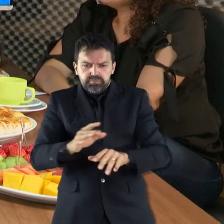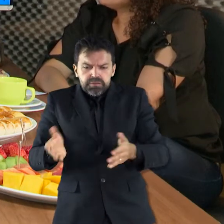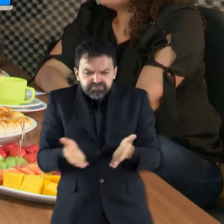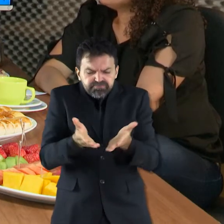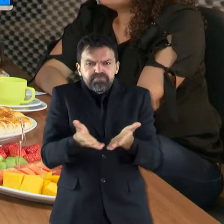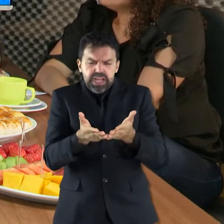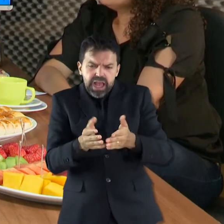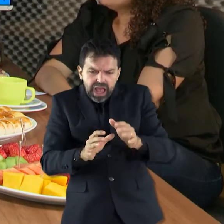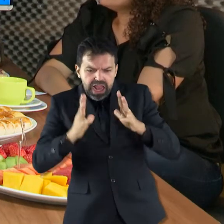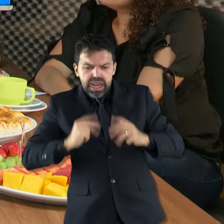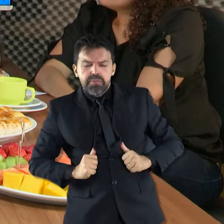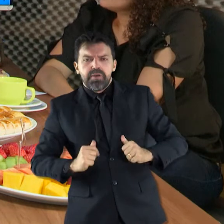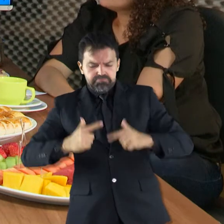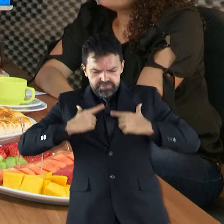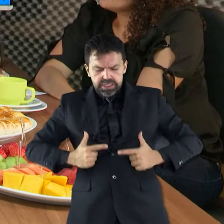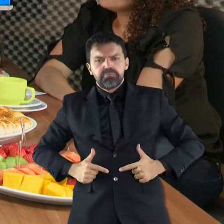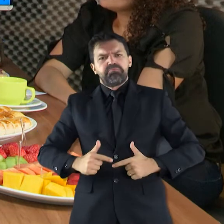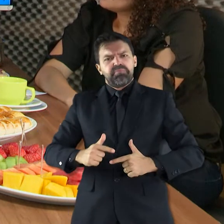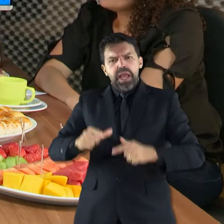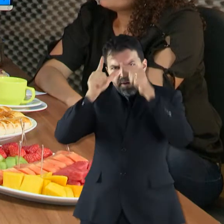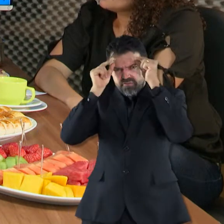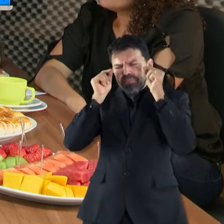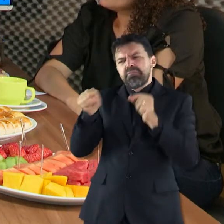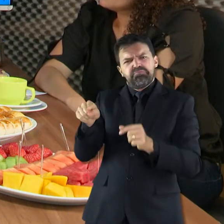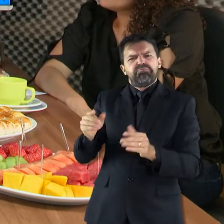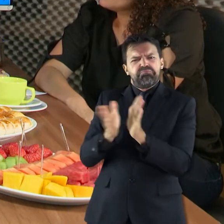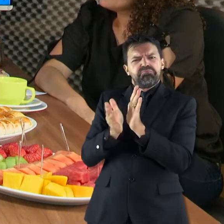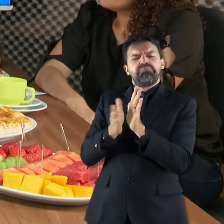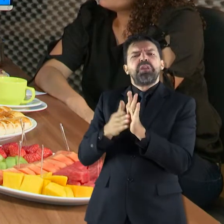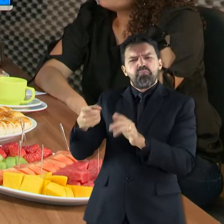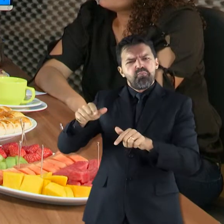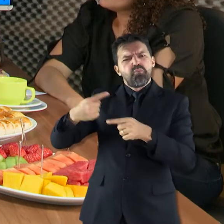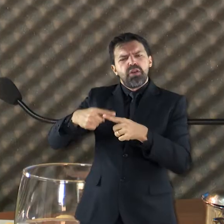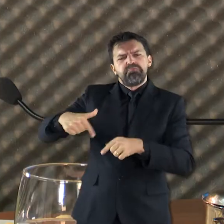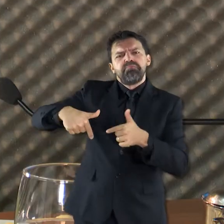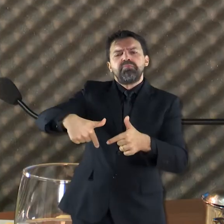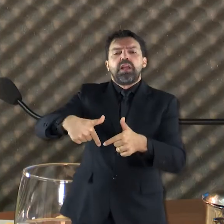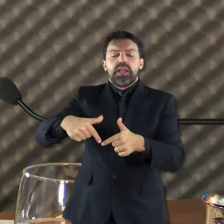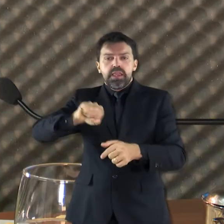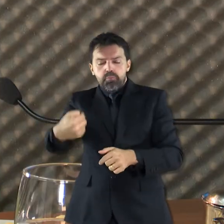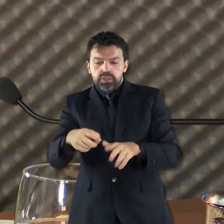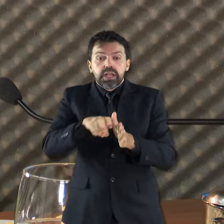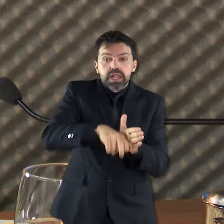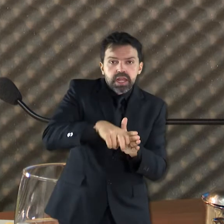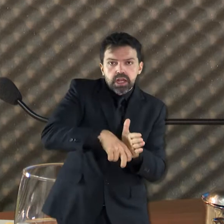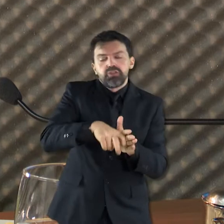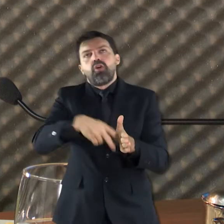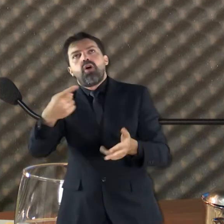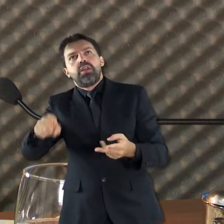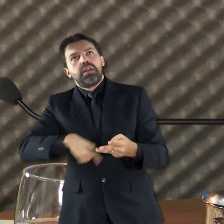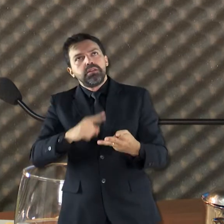As auxiliares de enfermagem, assim, tirar o chapéu. Aquelas moças são guerreiras. Aí segundo banho foi numa cadeira de rodas. Terceiro